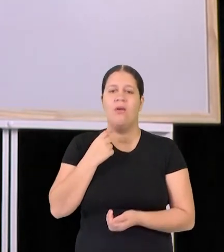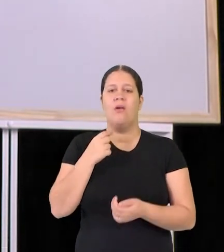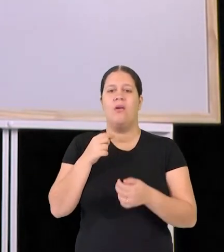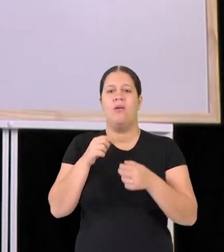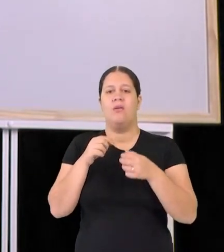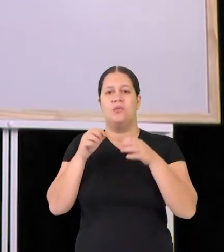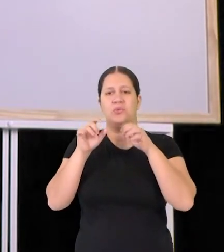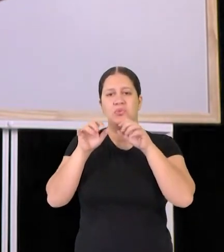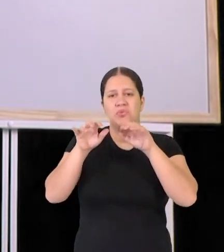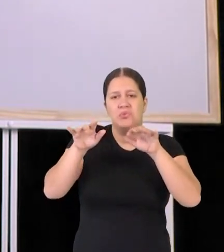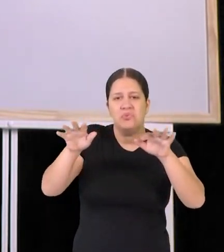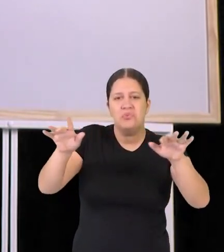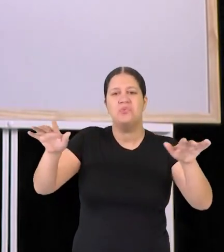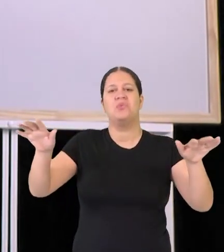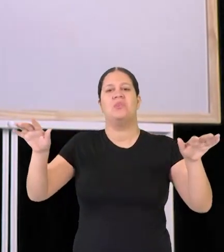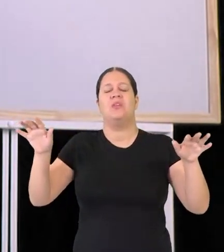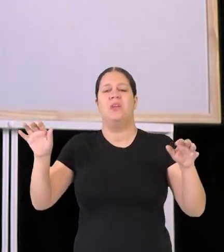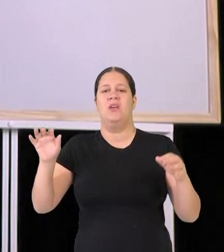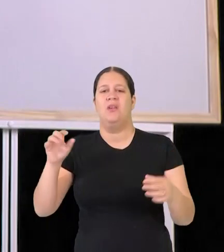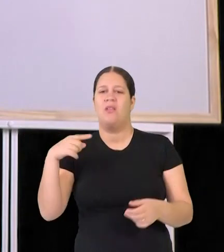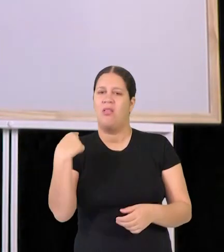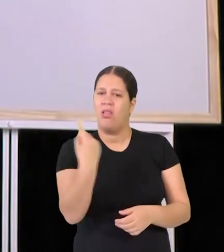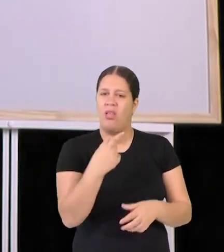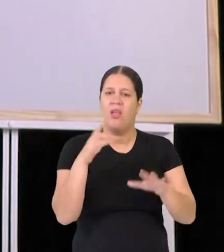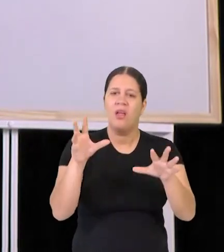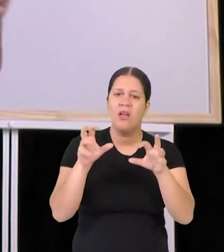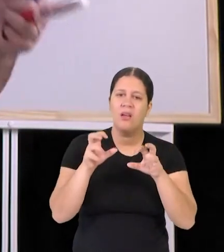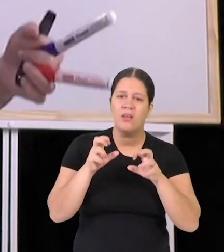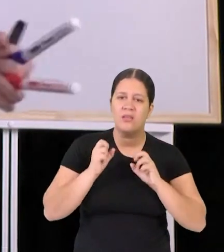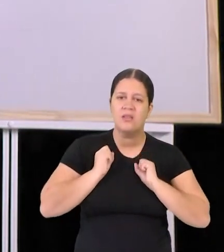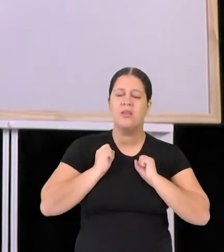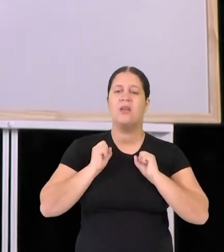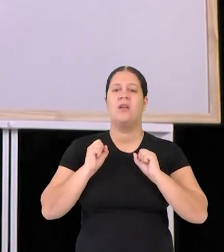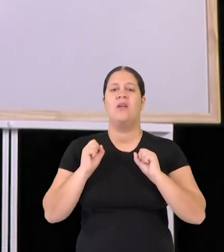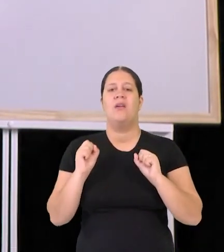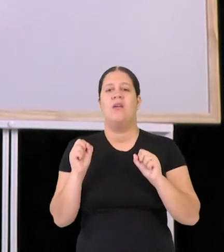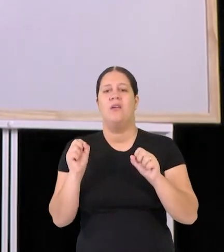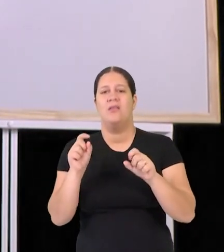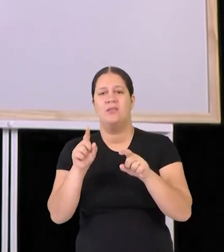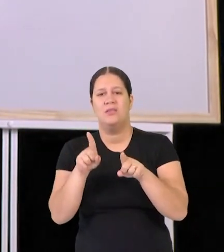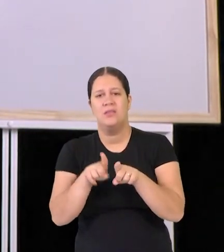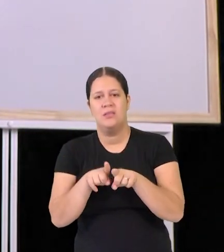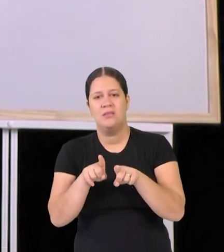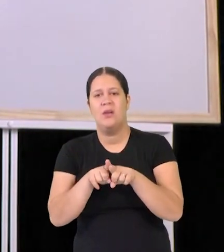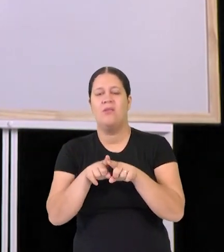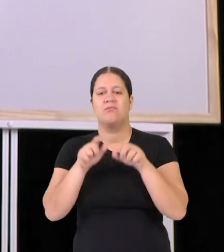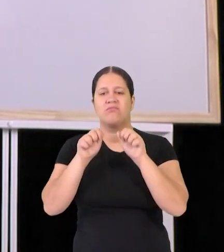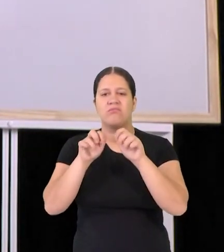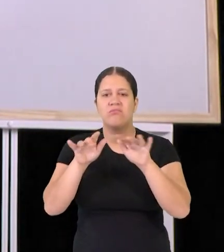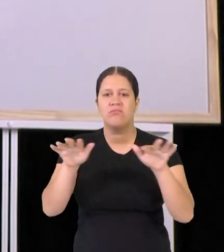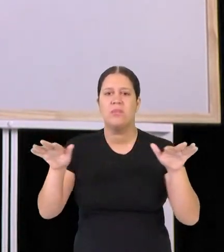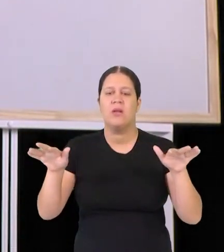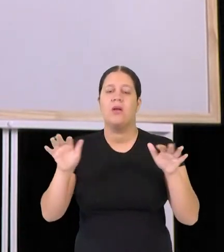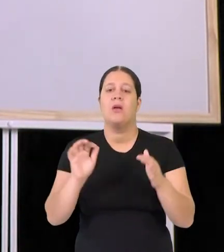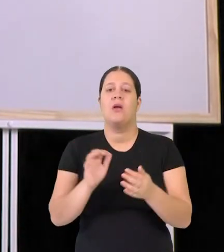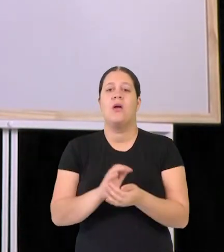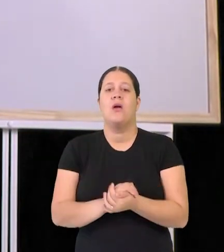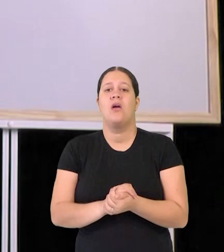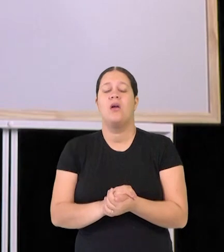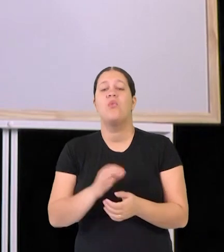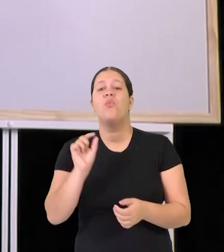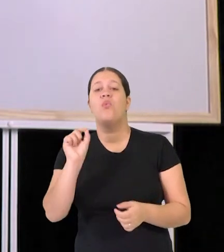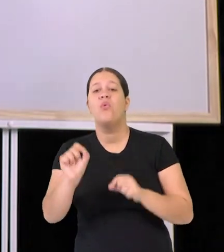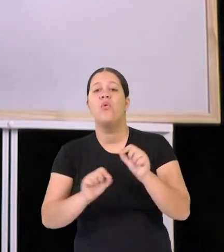aí a todo momento, né? A gente está sendo exposto à poluição através da emissão desses gases. Tranquilo? E daí o